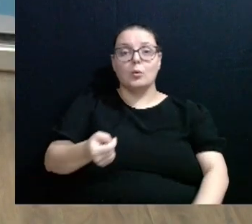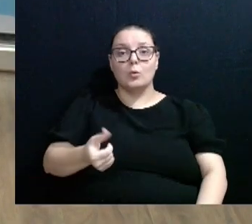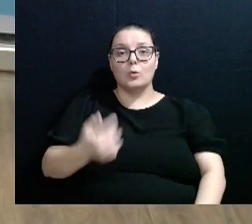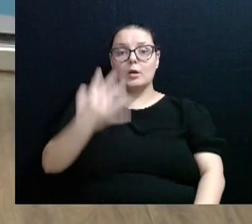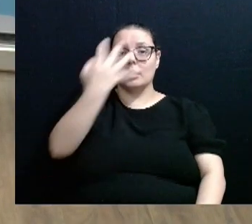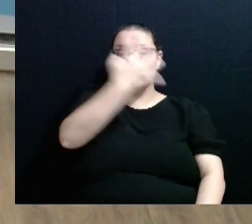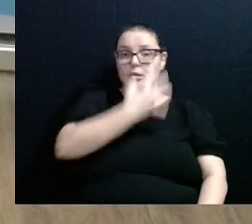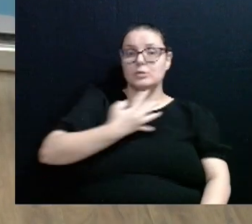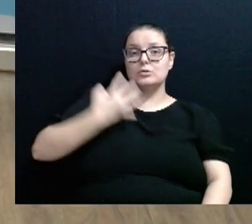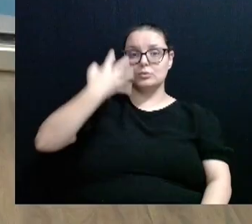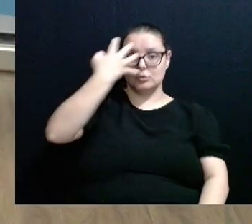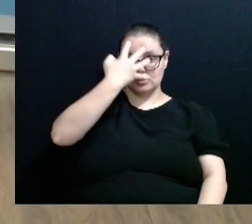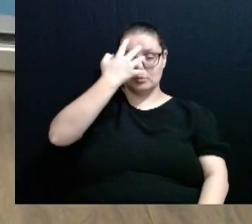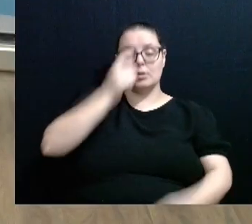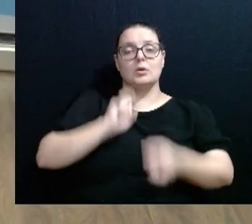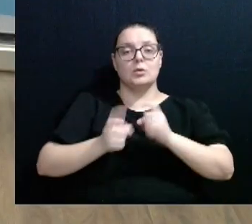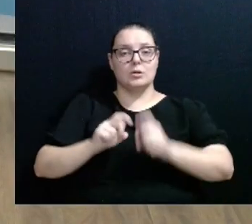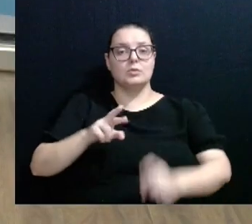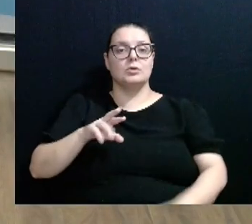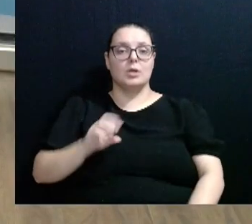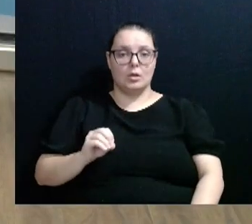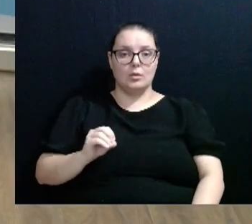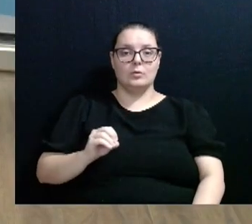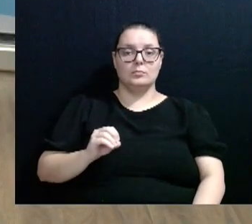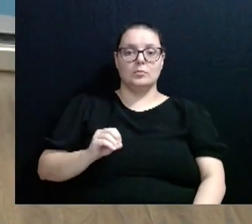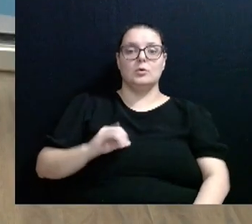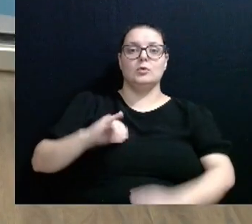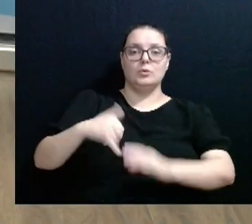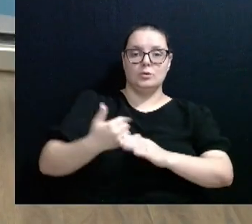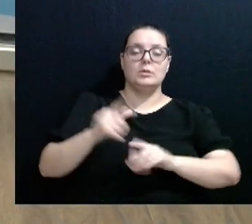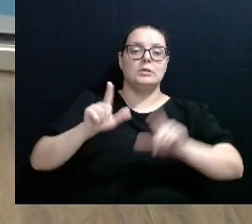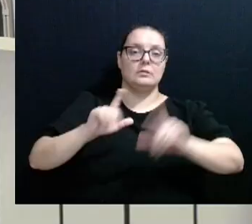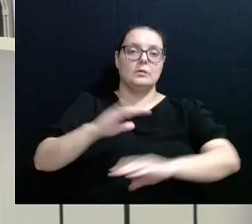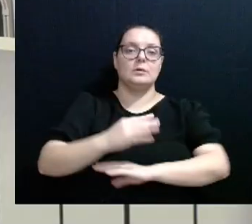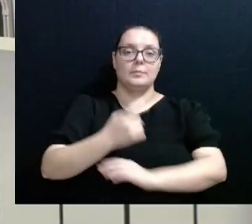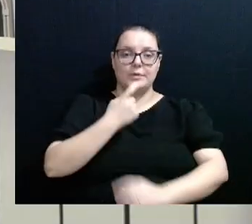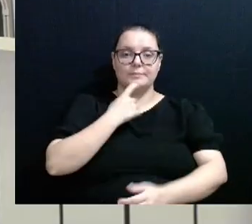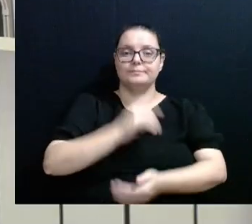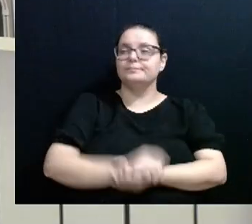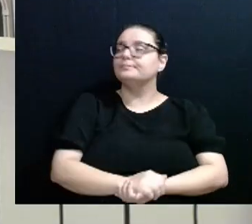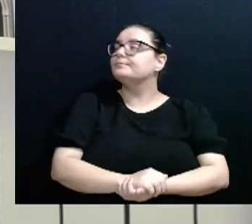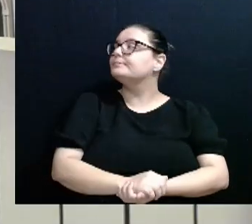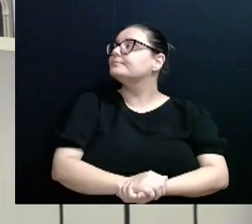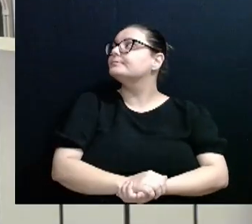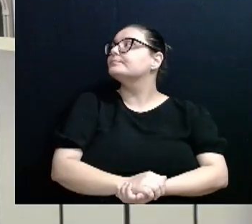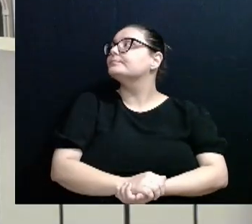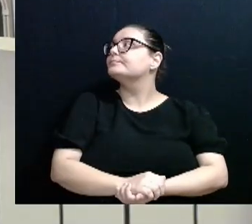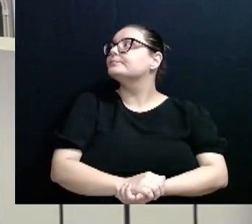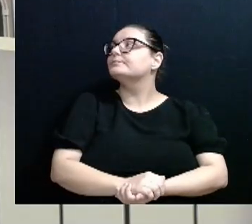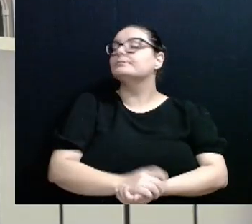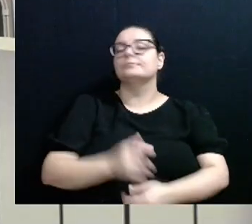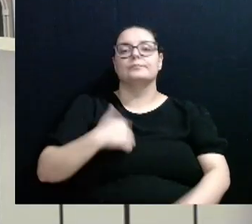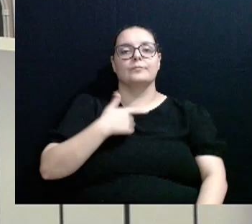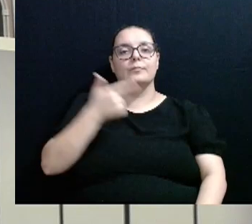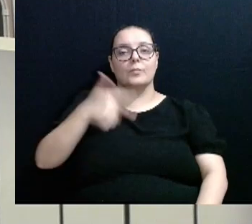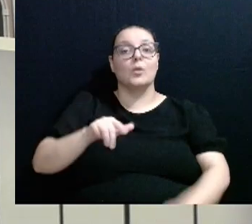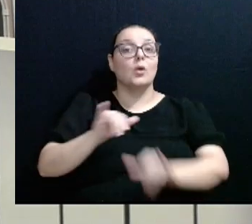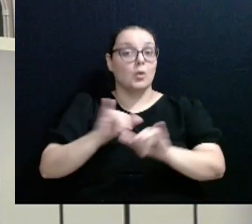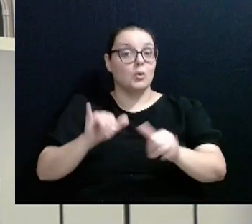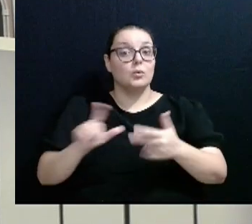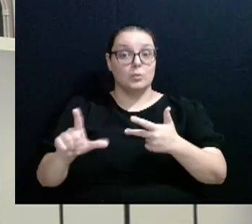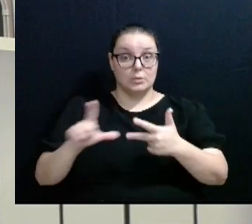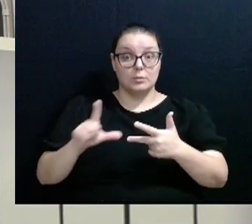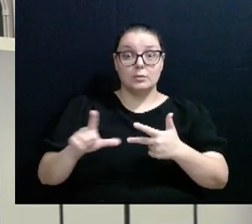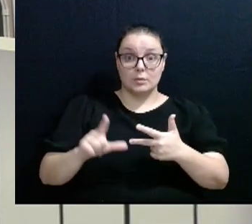horas de reunião ordinária no YouTube da TV Câmara Campinas. A gente segue aqui com as notícias do Legislativo porque